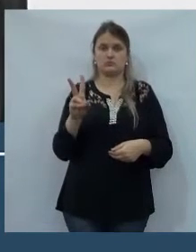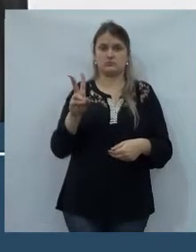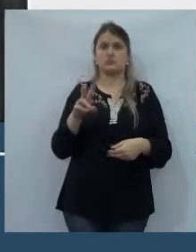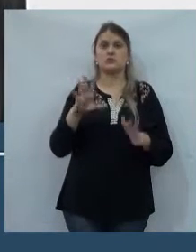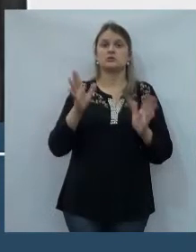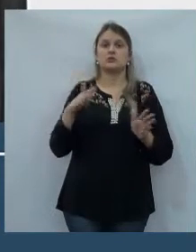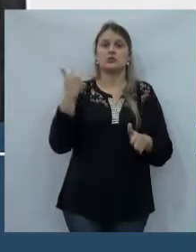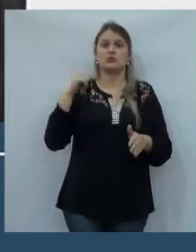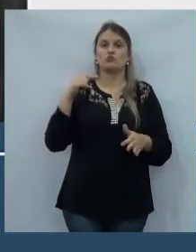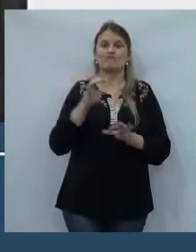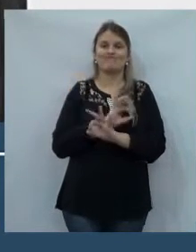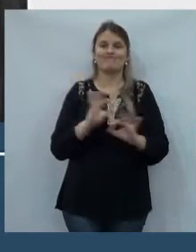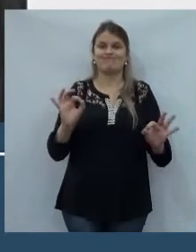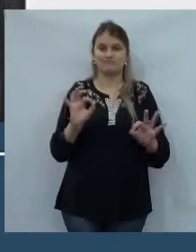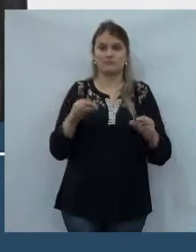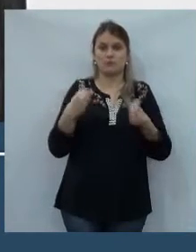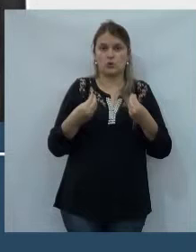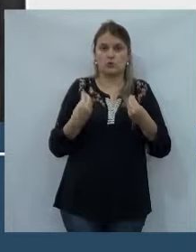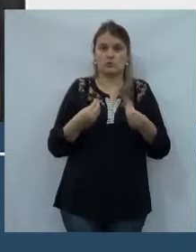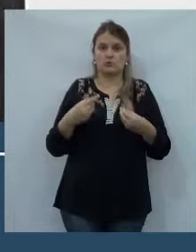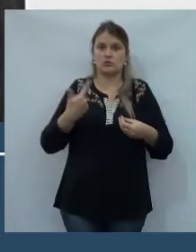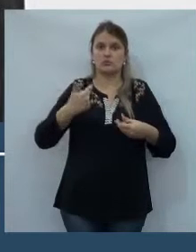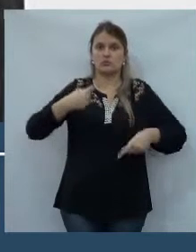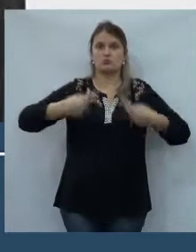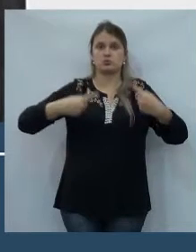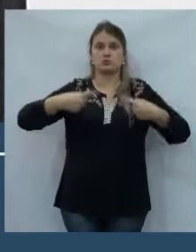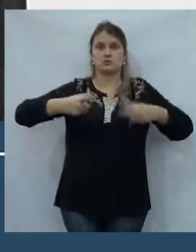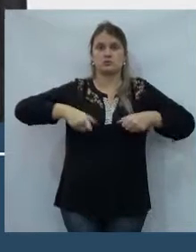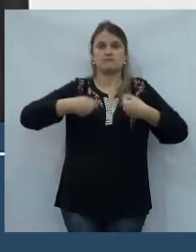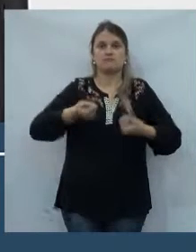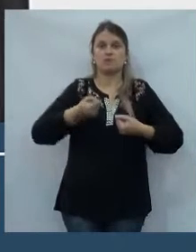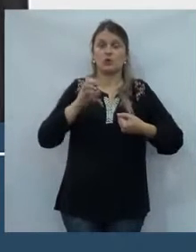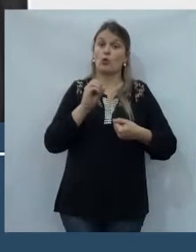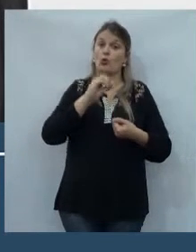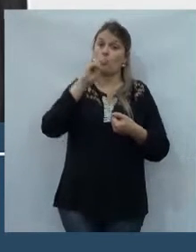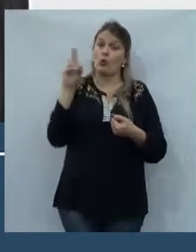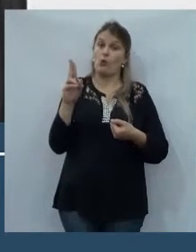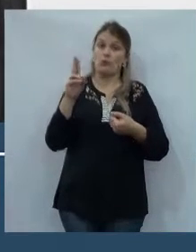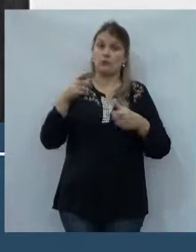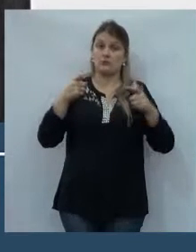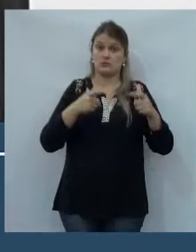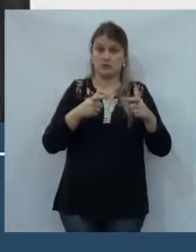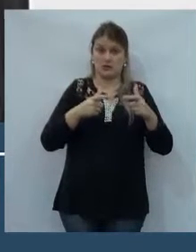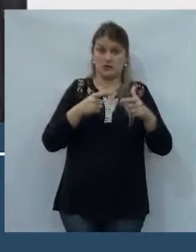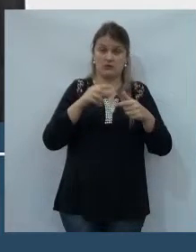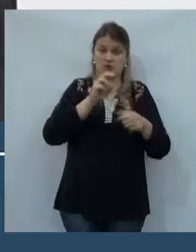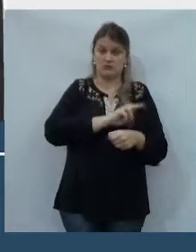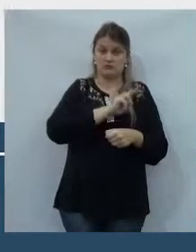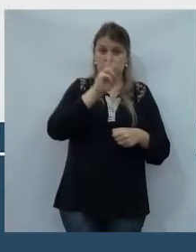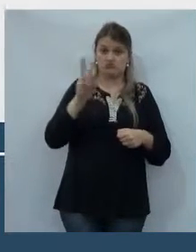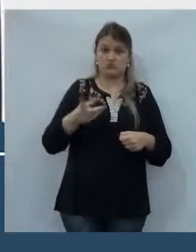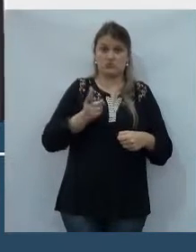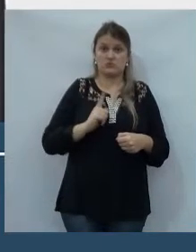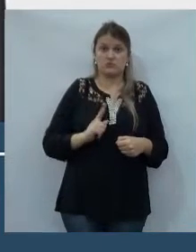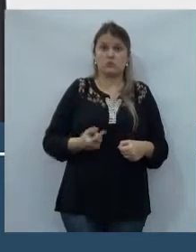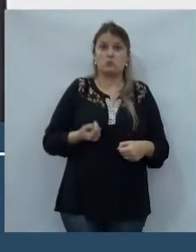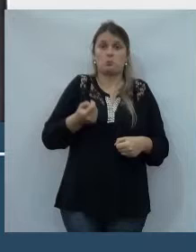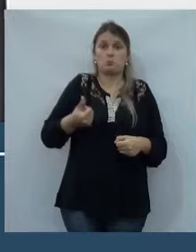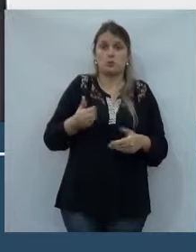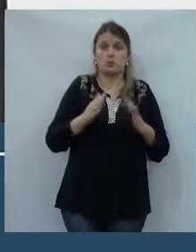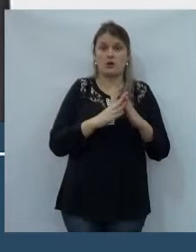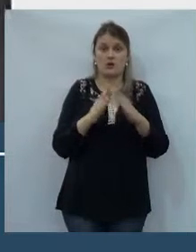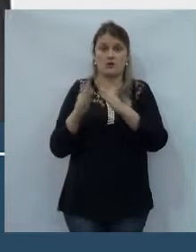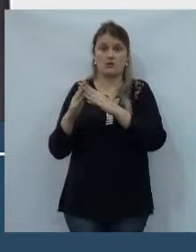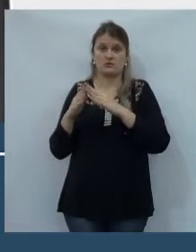não temos representação política. Ou essa região aqui, uma região mesma, que tem pouca habitação,